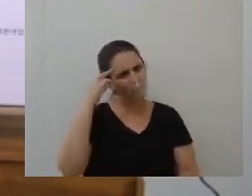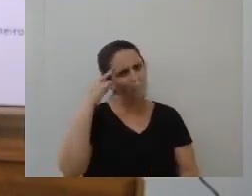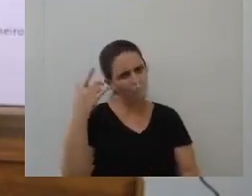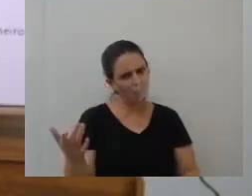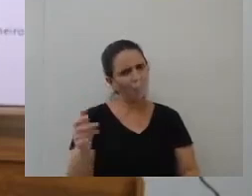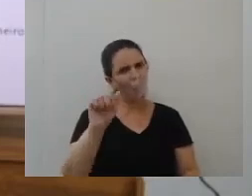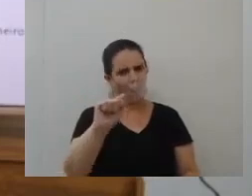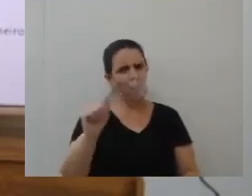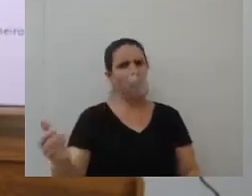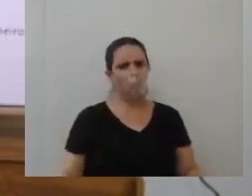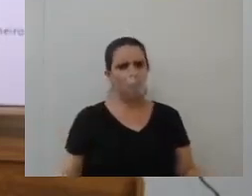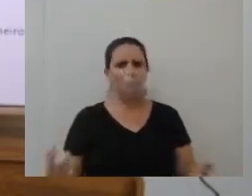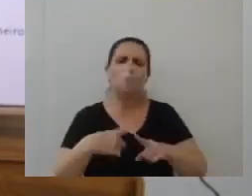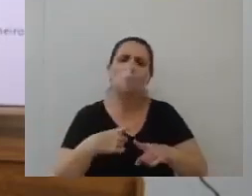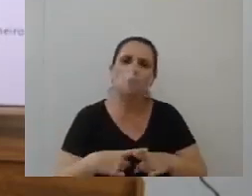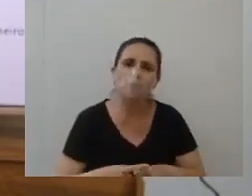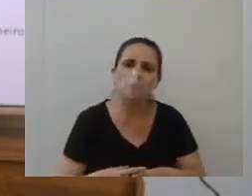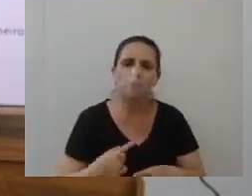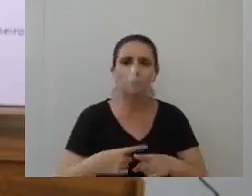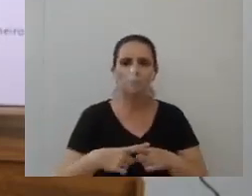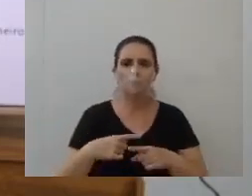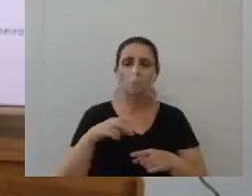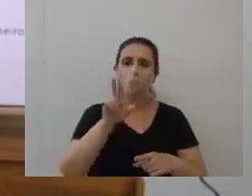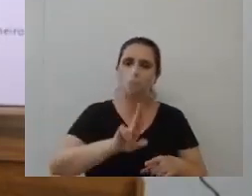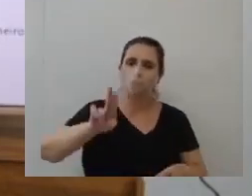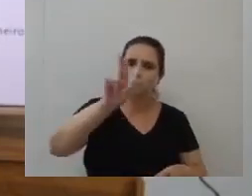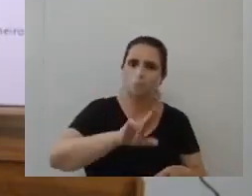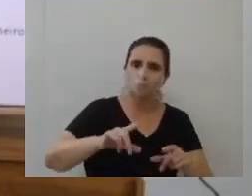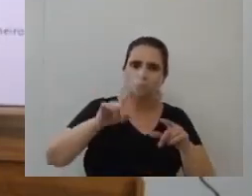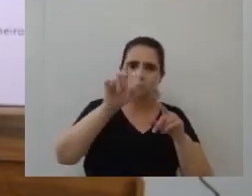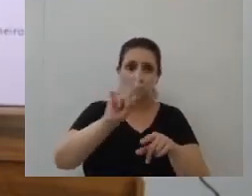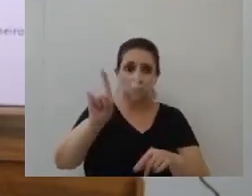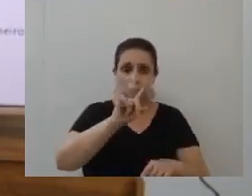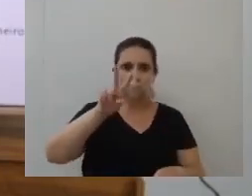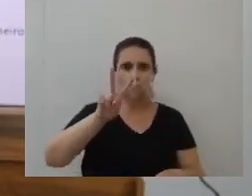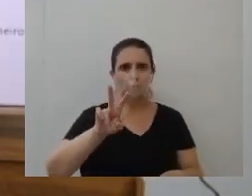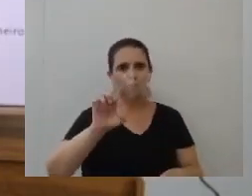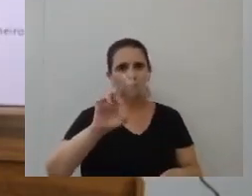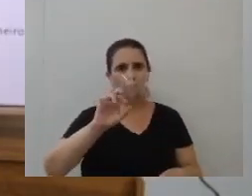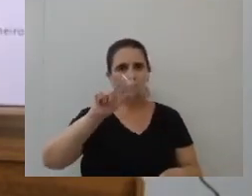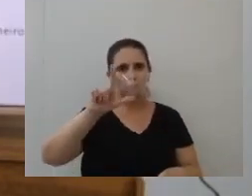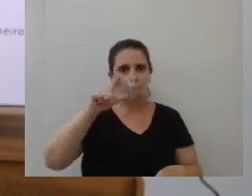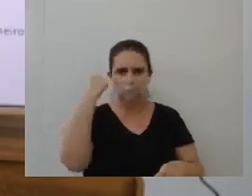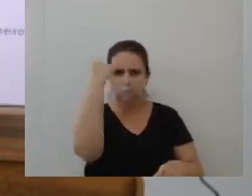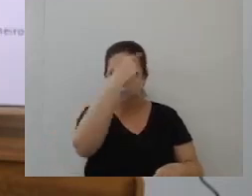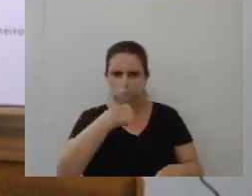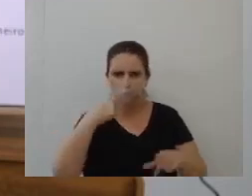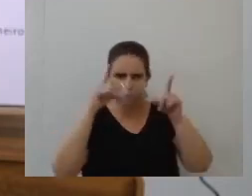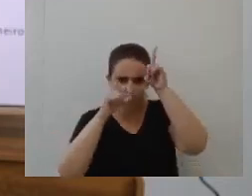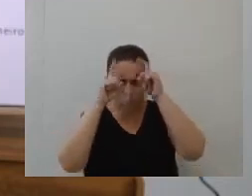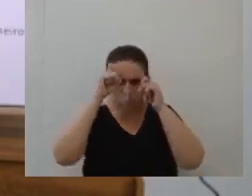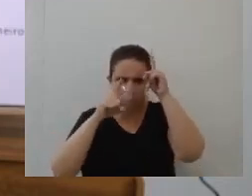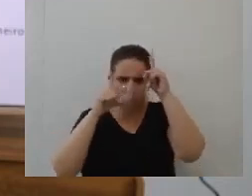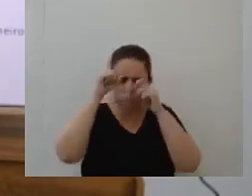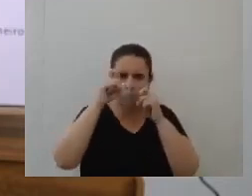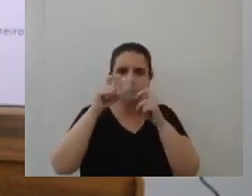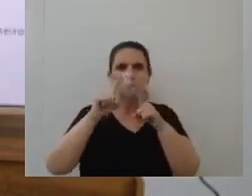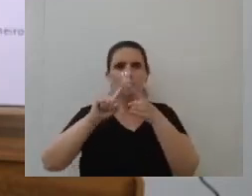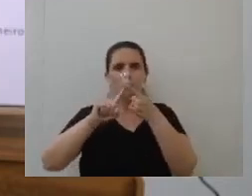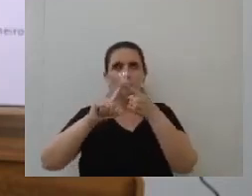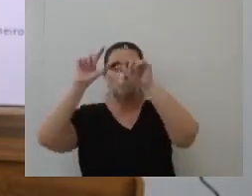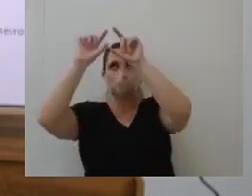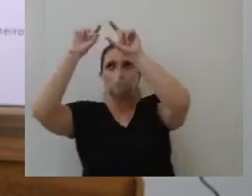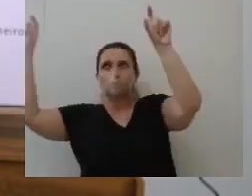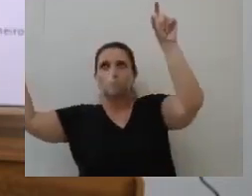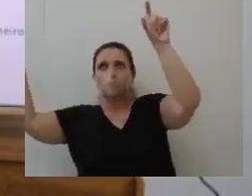pensaram que era a letra A. Por quê? Porque vocês usaram o não verbal, que foi a imagem, e vocês